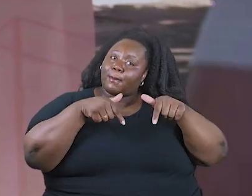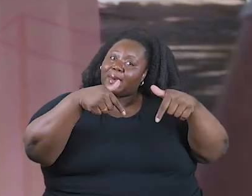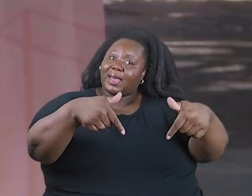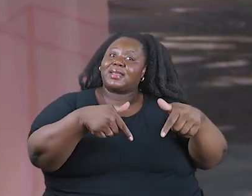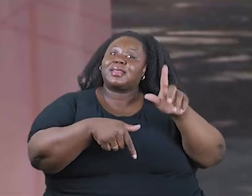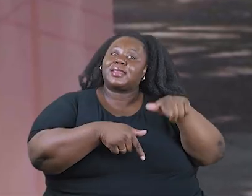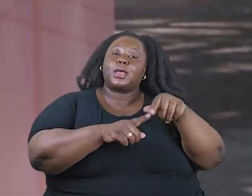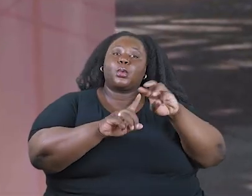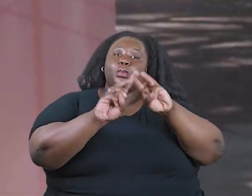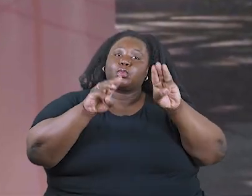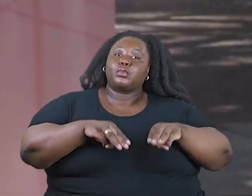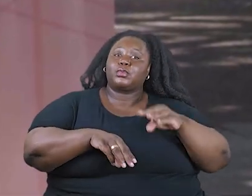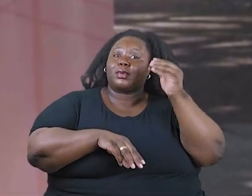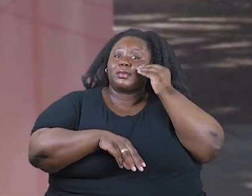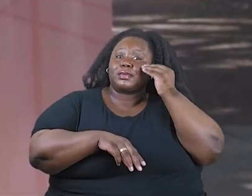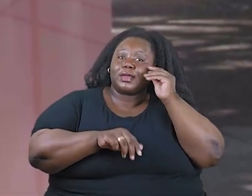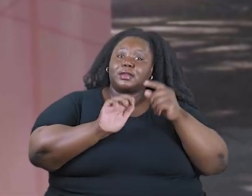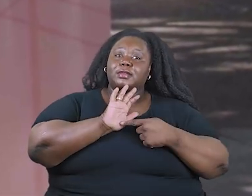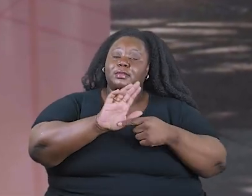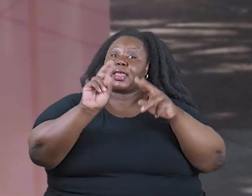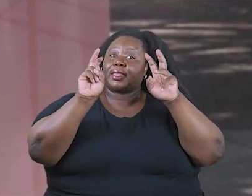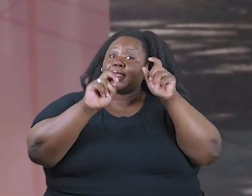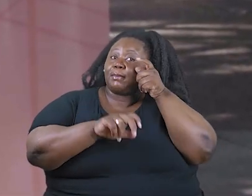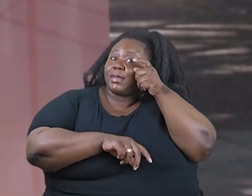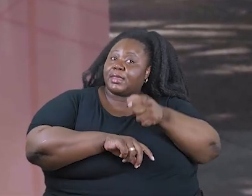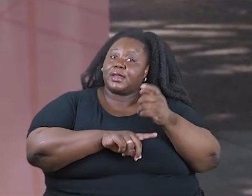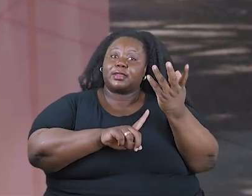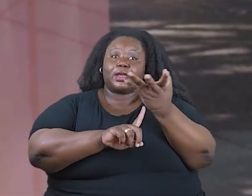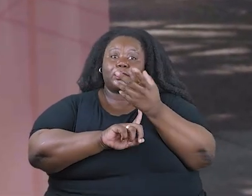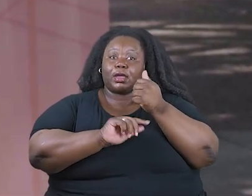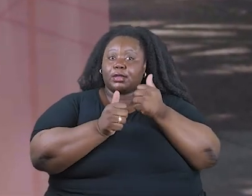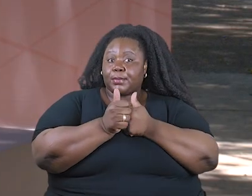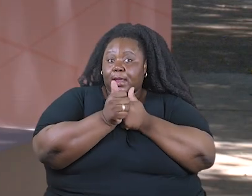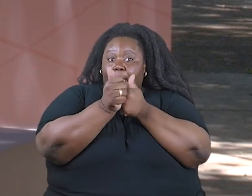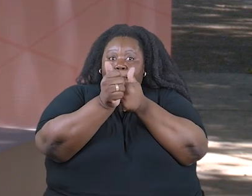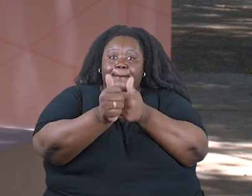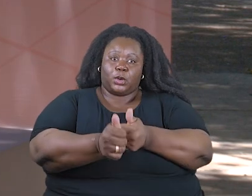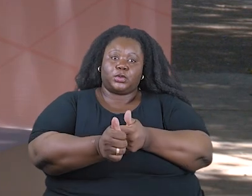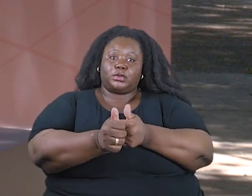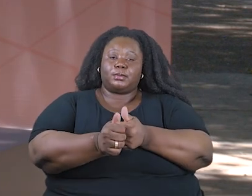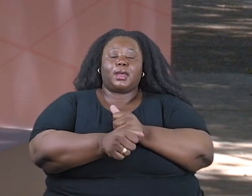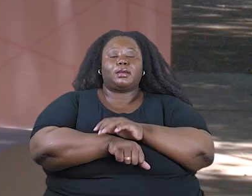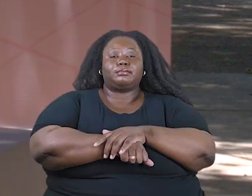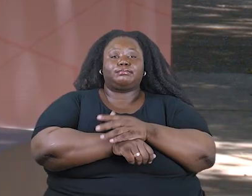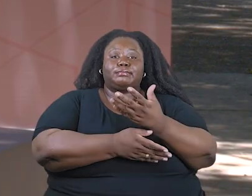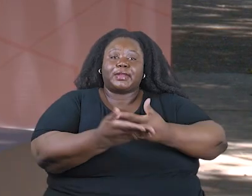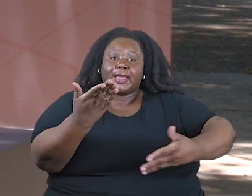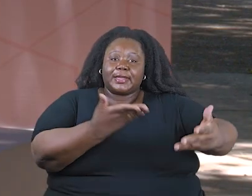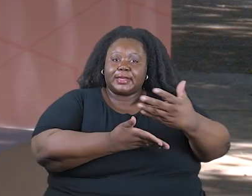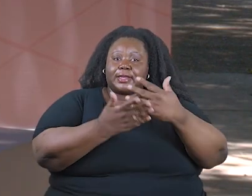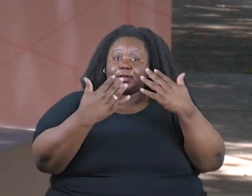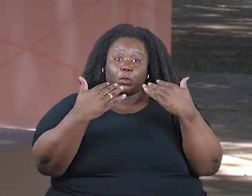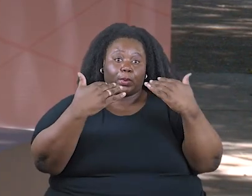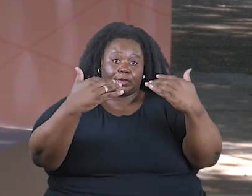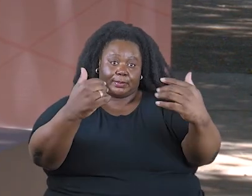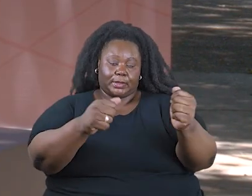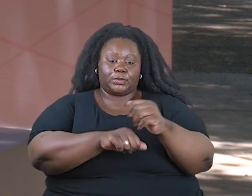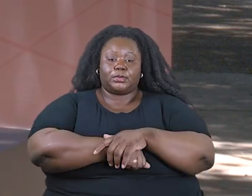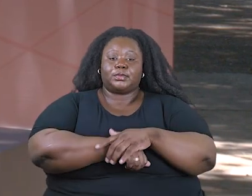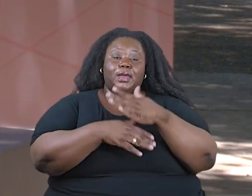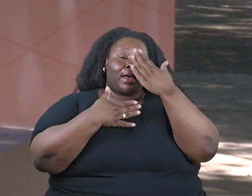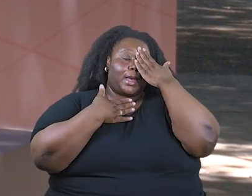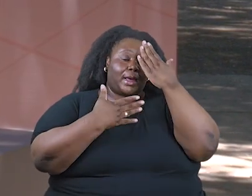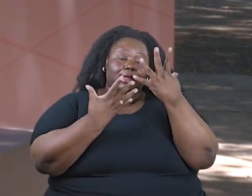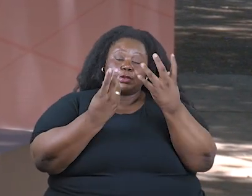que tenta trazer temáticas interessantes da arte, né, para aproximar essa interação com o público. Então,